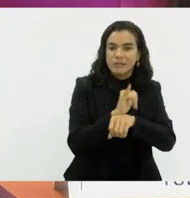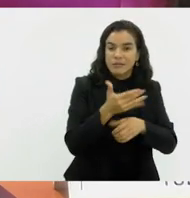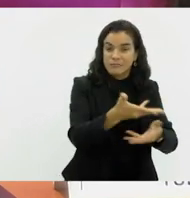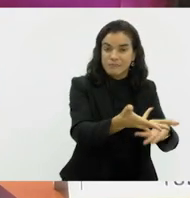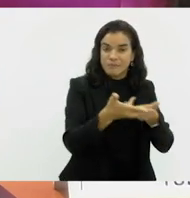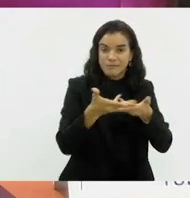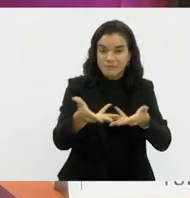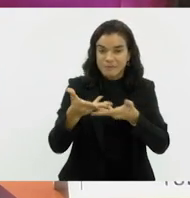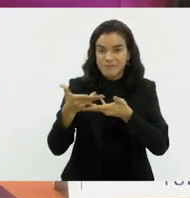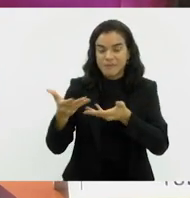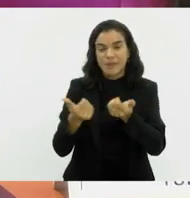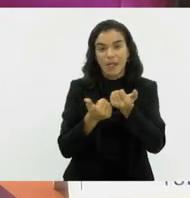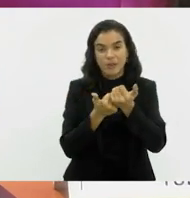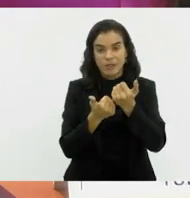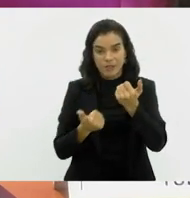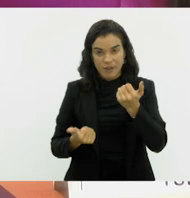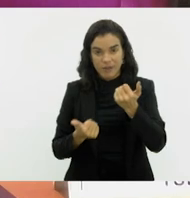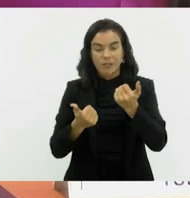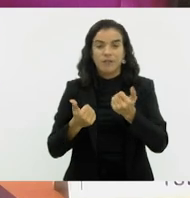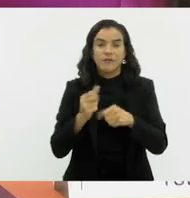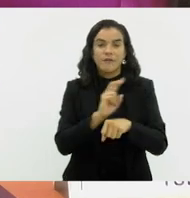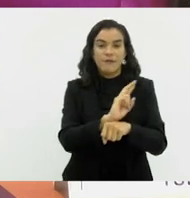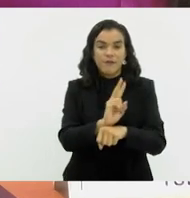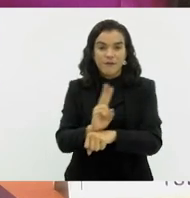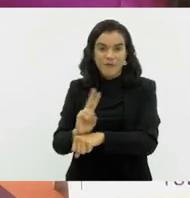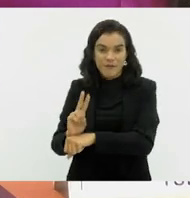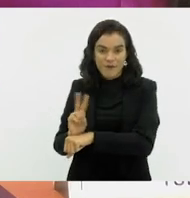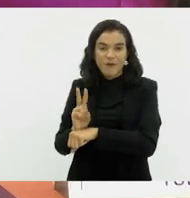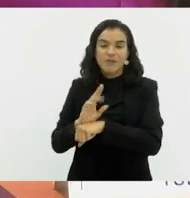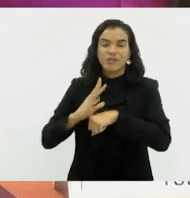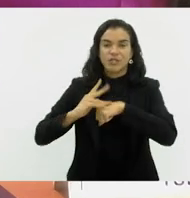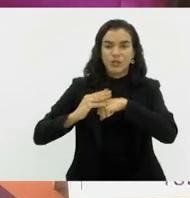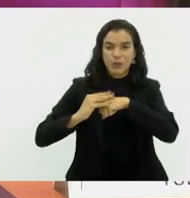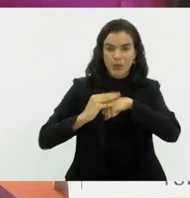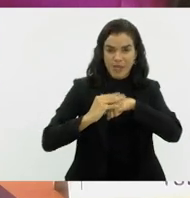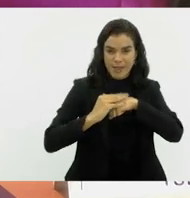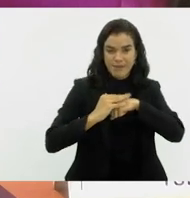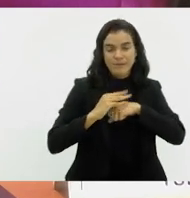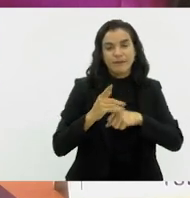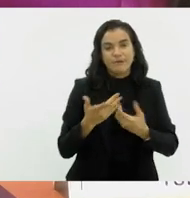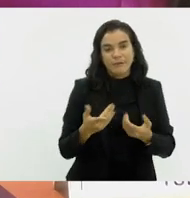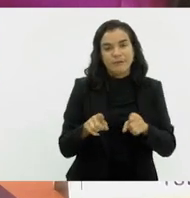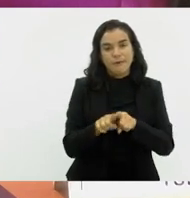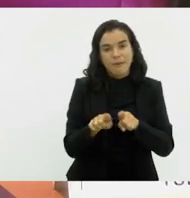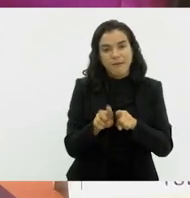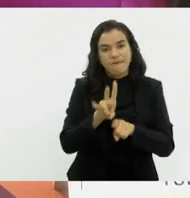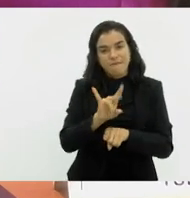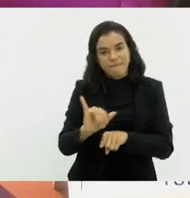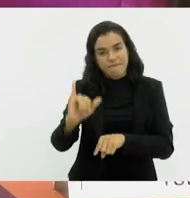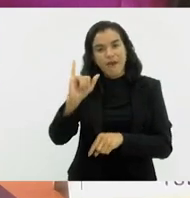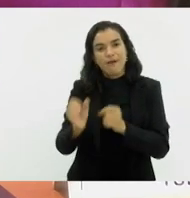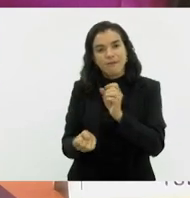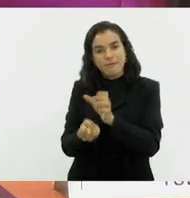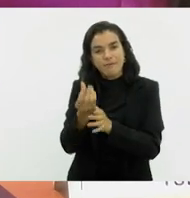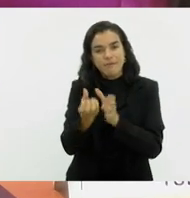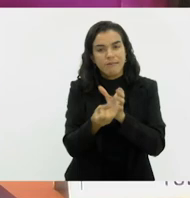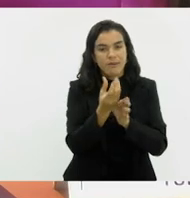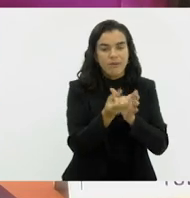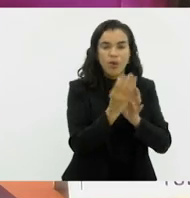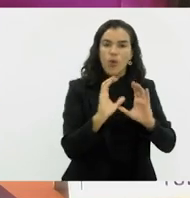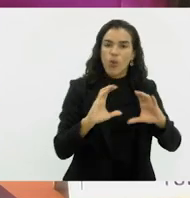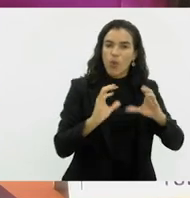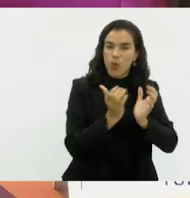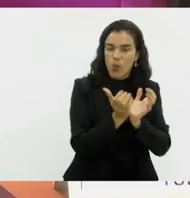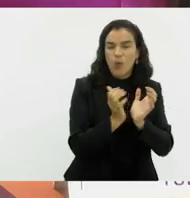pela Superintendência de Vigilância Epidemiológica Ambiental, que vai se incumbir de fazer, criar... A gente já tem um grupo, né,